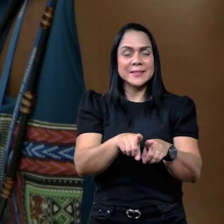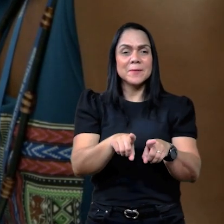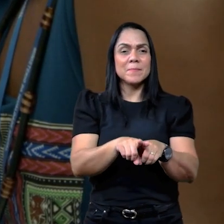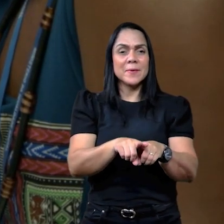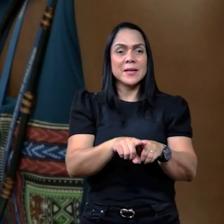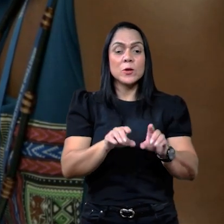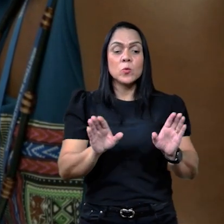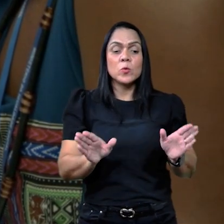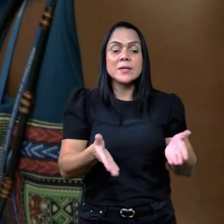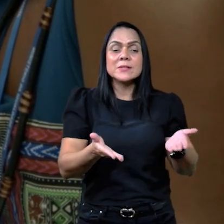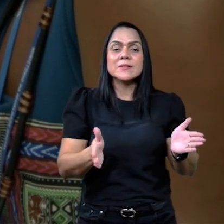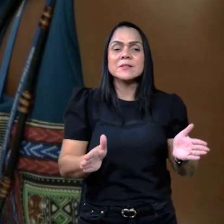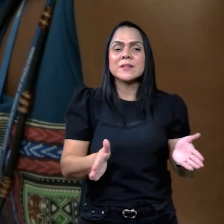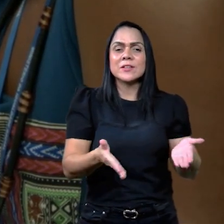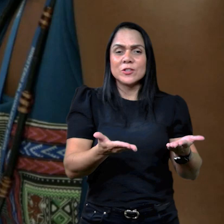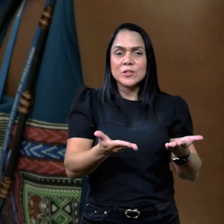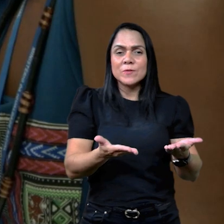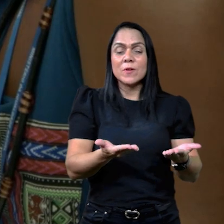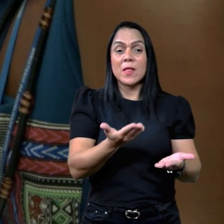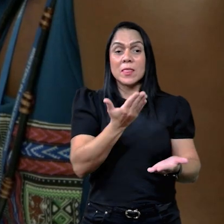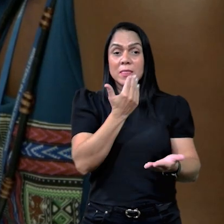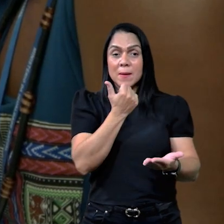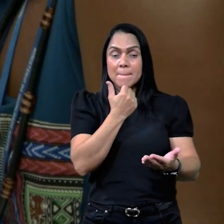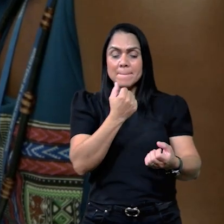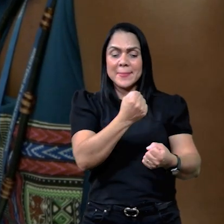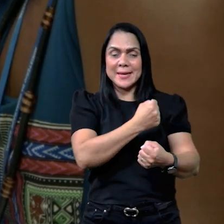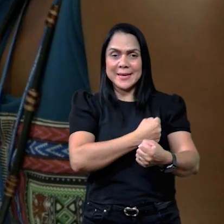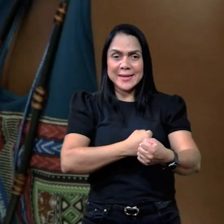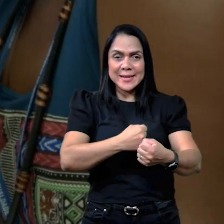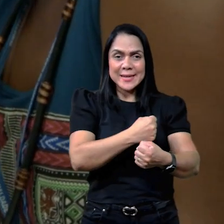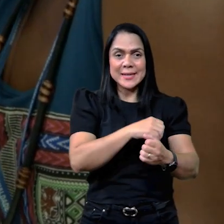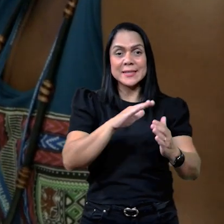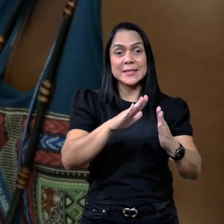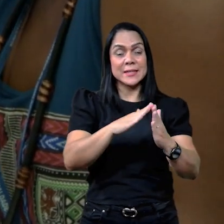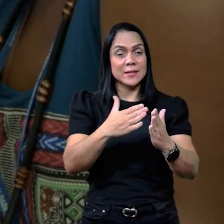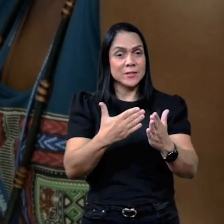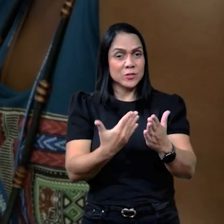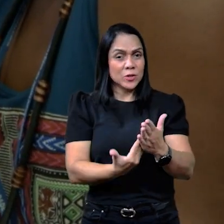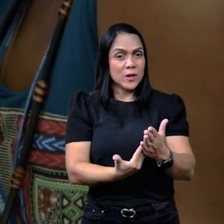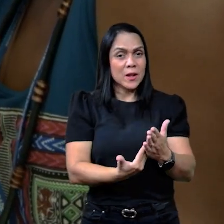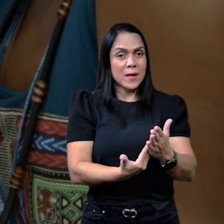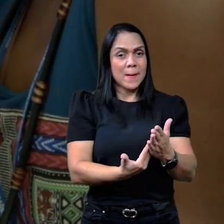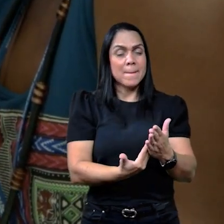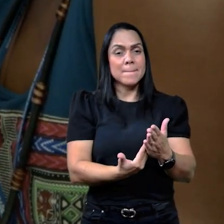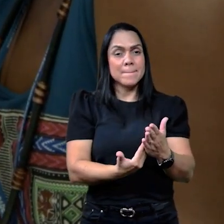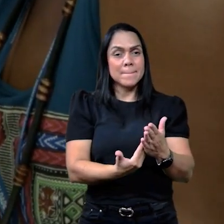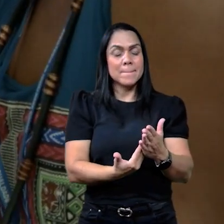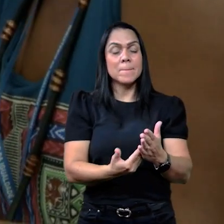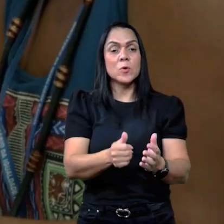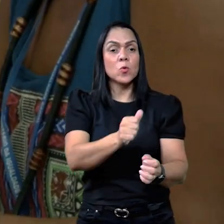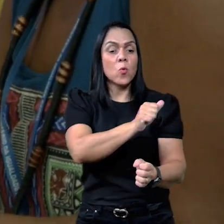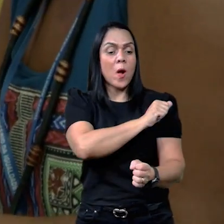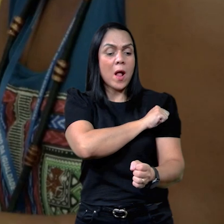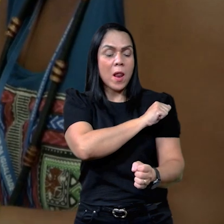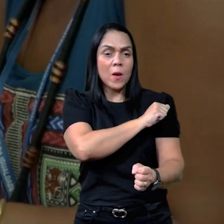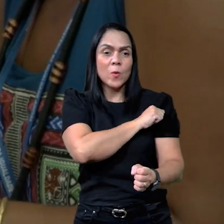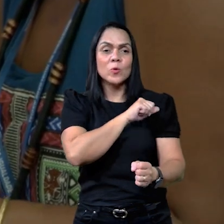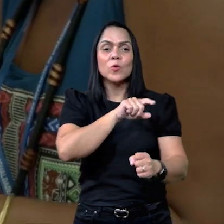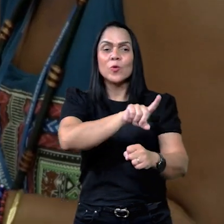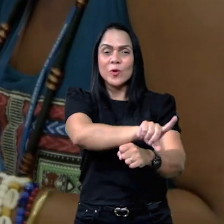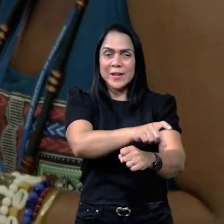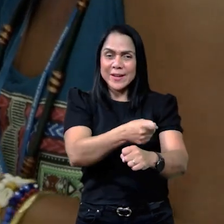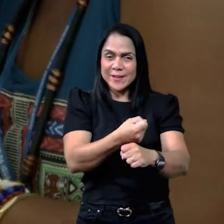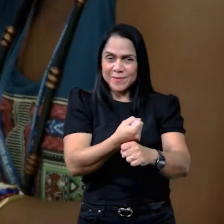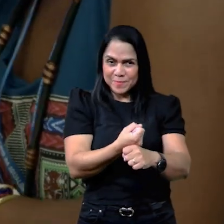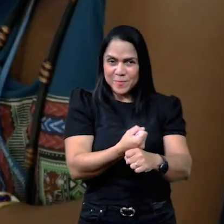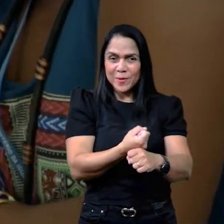Inclusive, há um incentivo maior na merenda escolar para a educação, para esse aluno